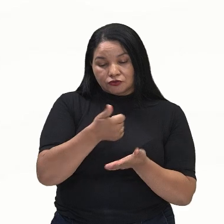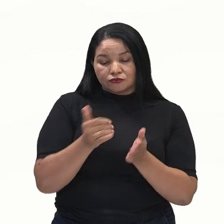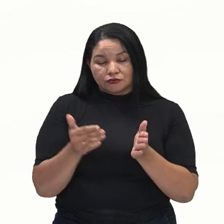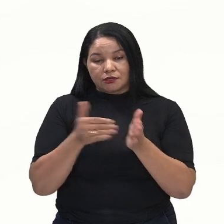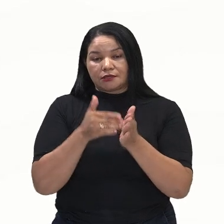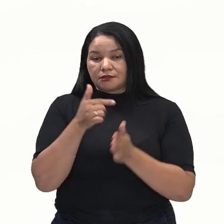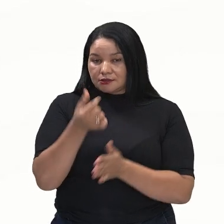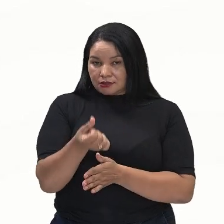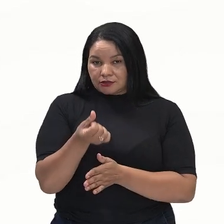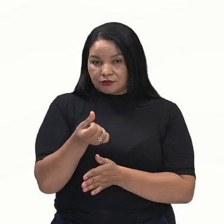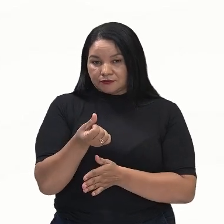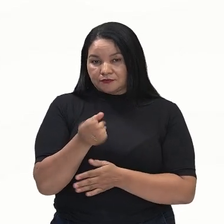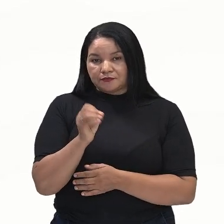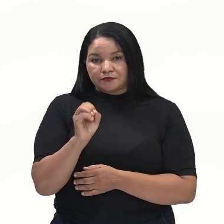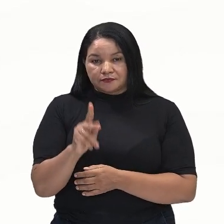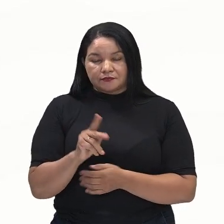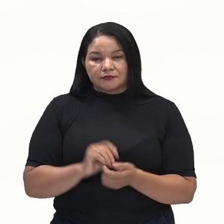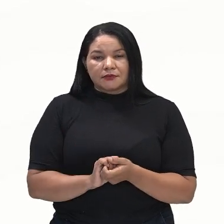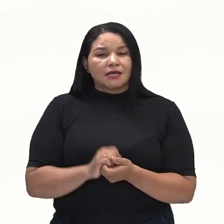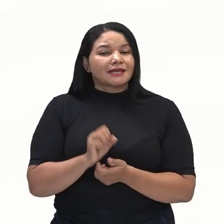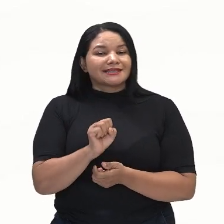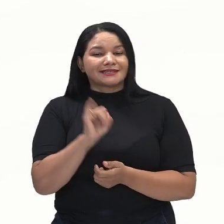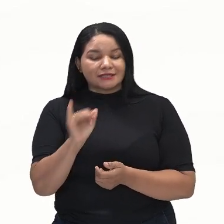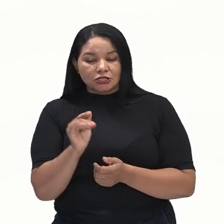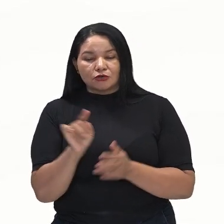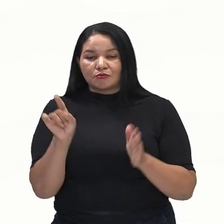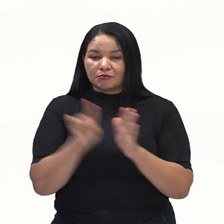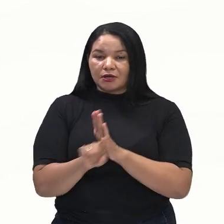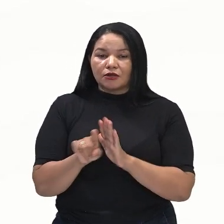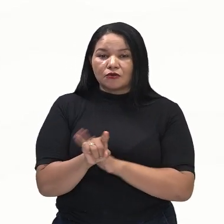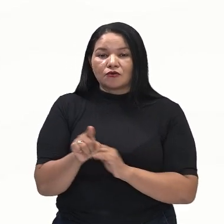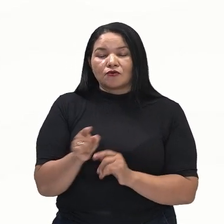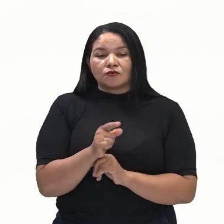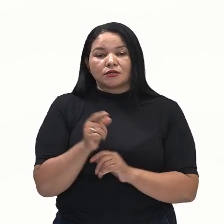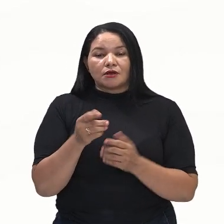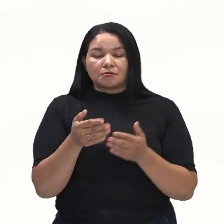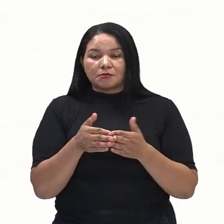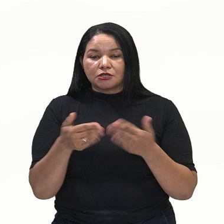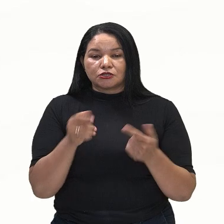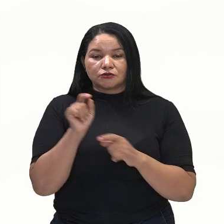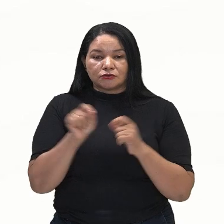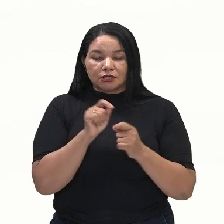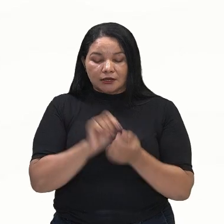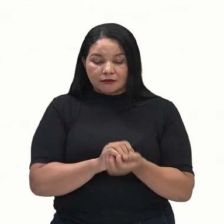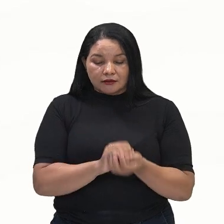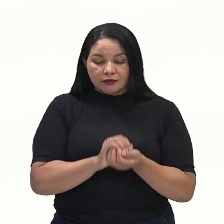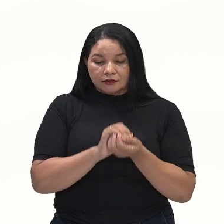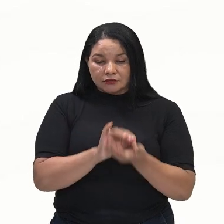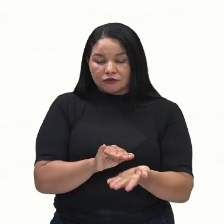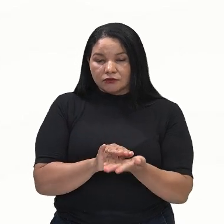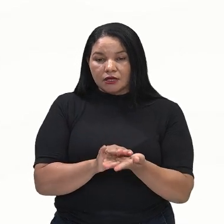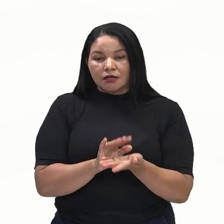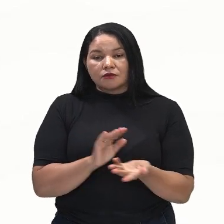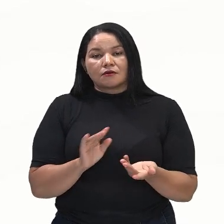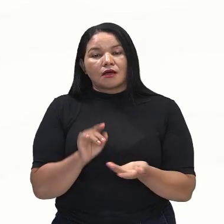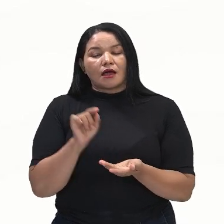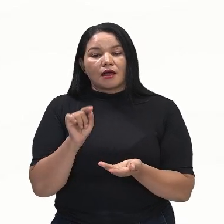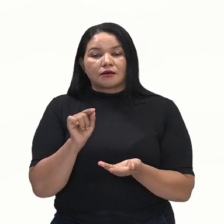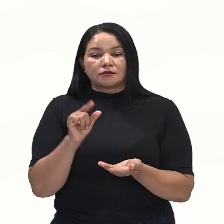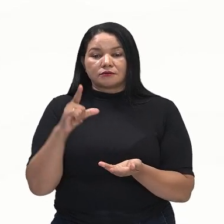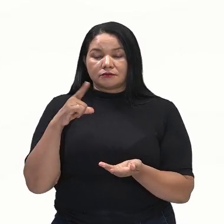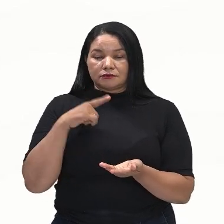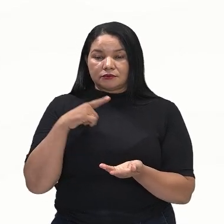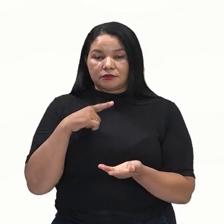também, se um evento pedir que você determine qual é a chance de lançar um dado e nesse lançamento obter um